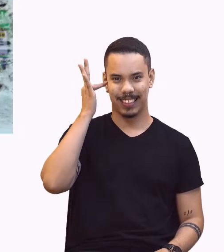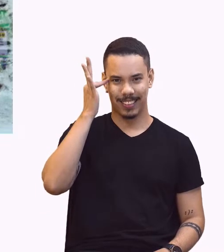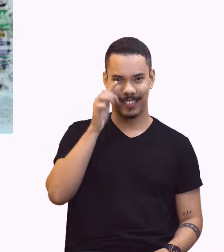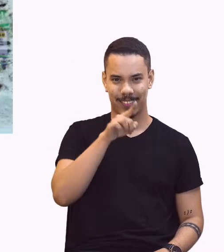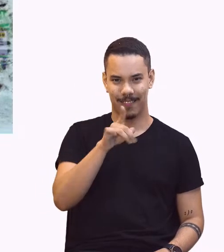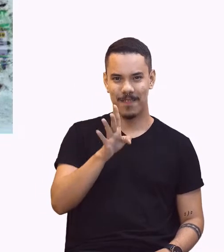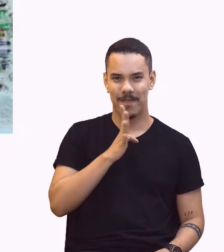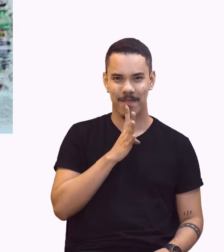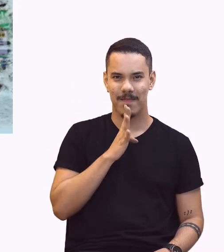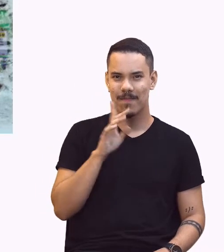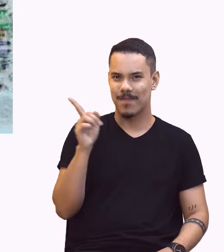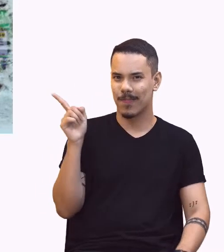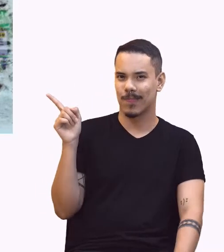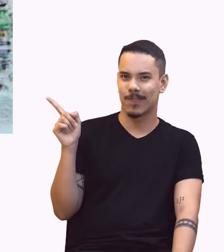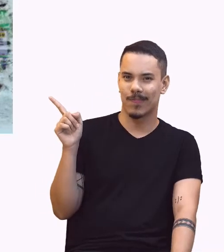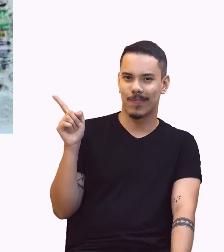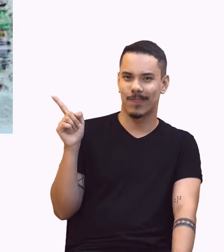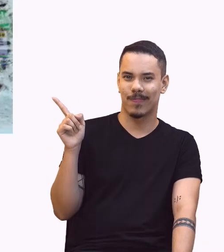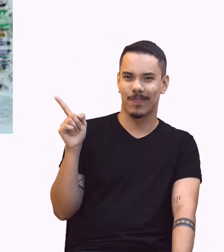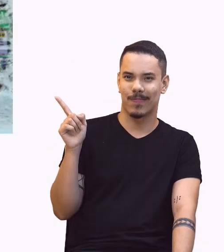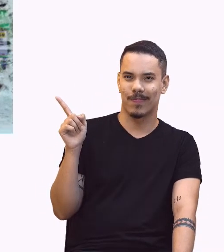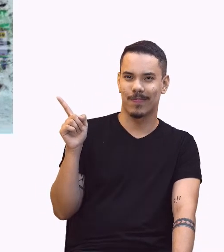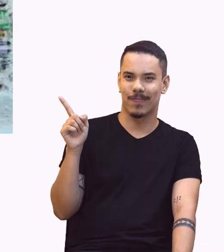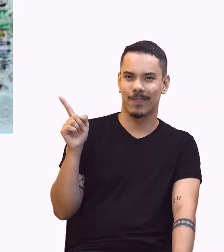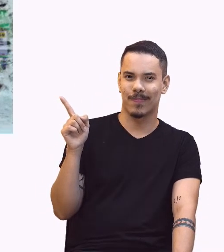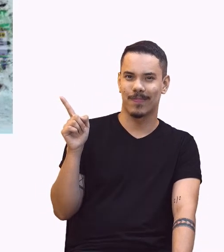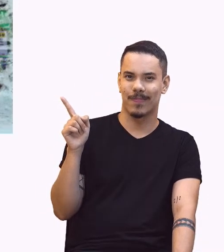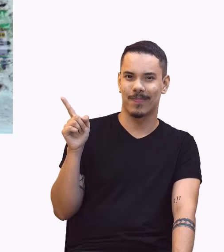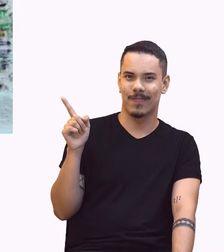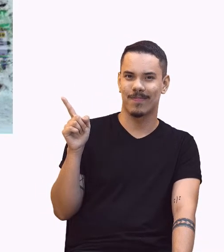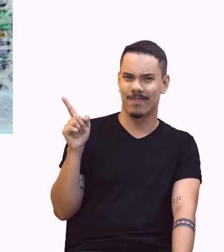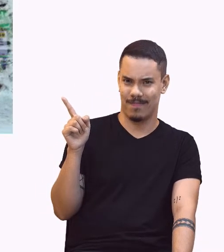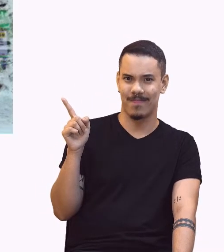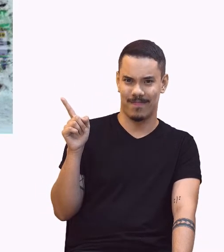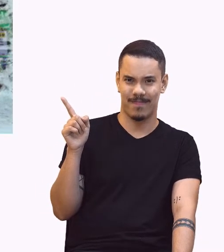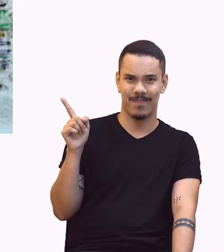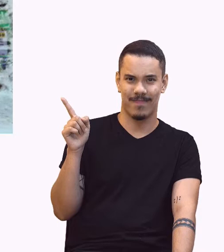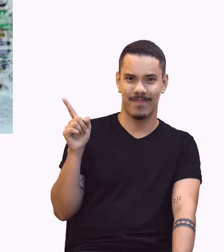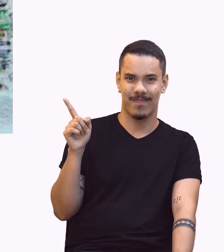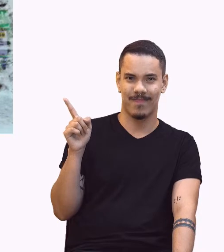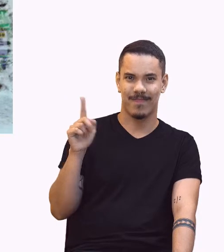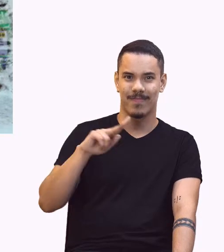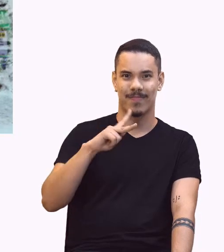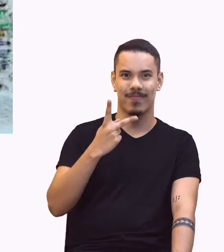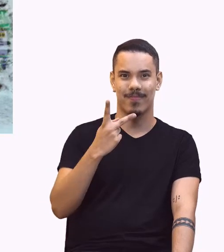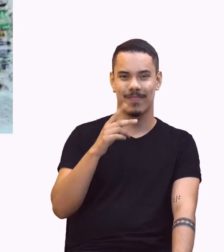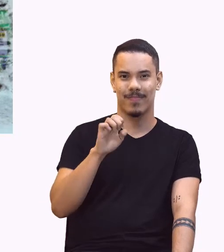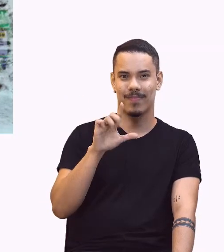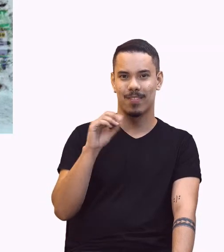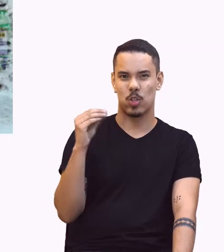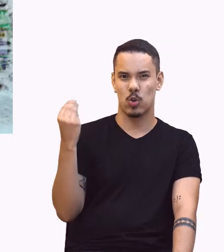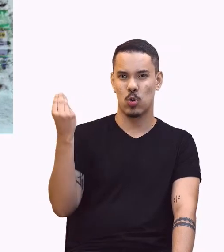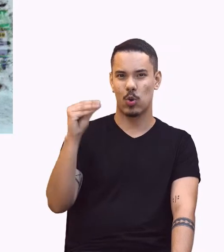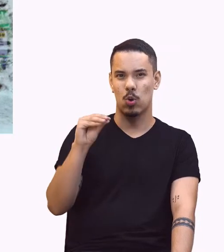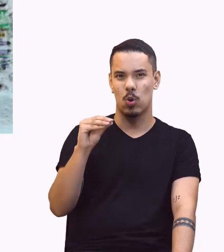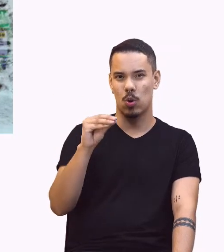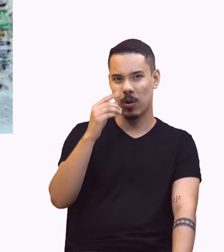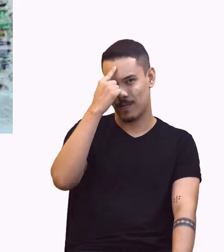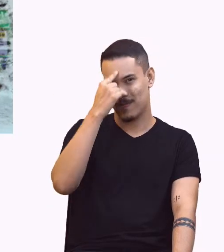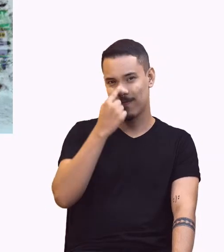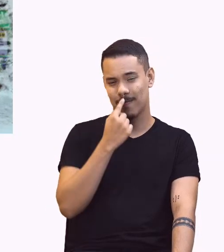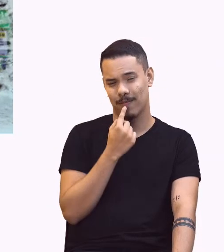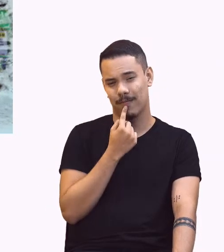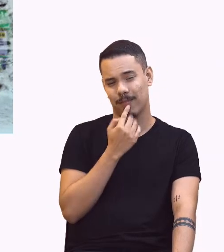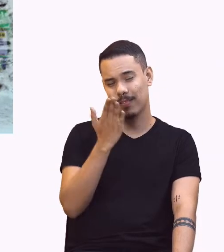estão bem acabadinhos, hein? O Hélio, quando montou essa aula, colocou essas fotos, nossa, meu Deus do